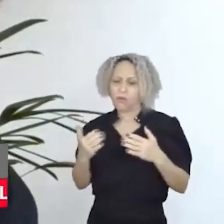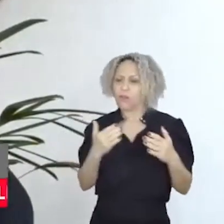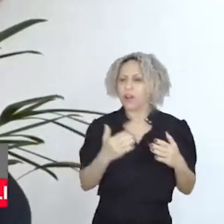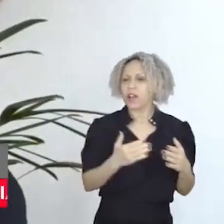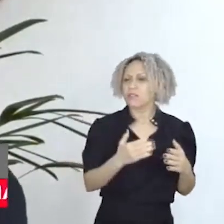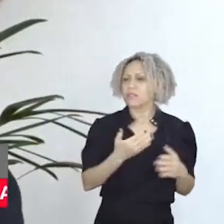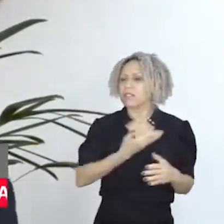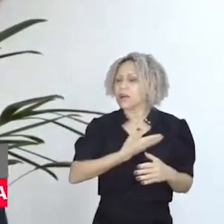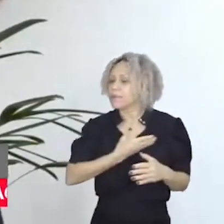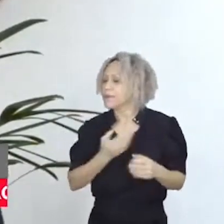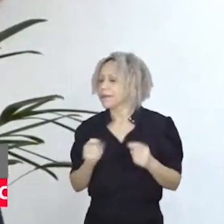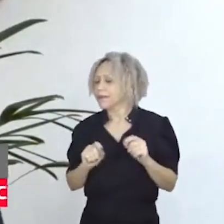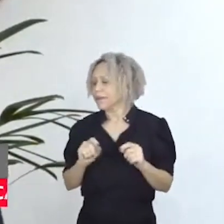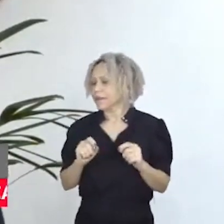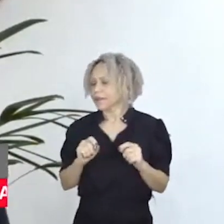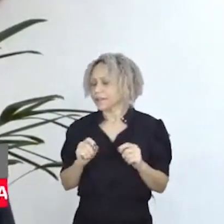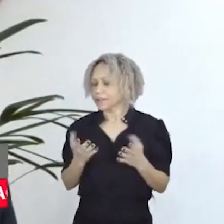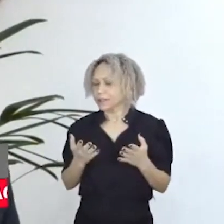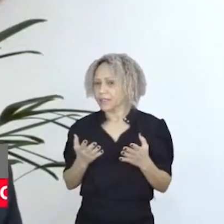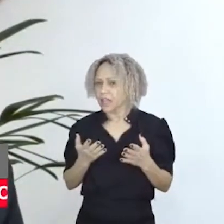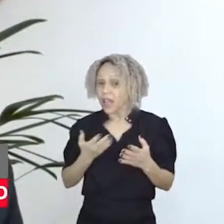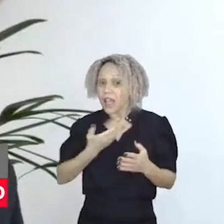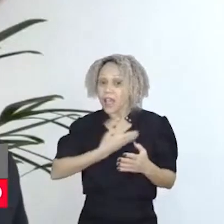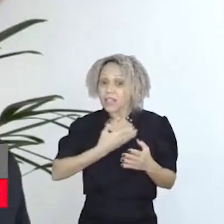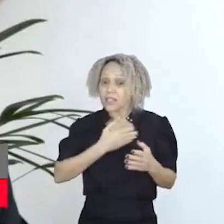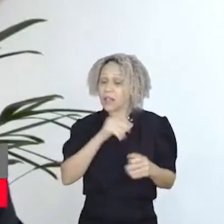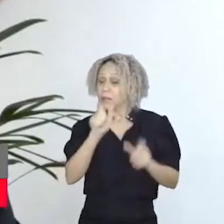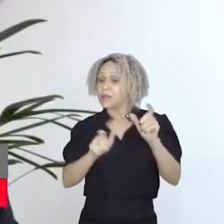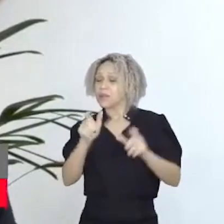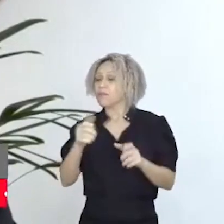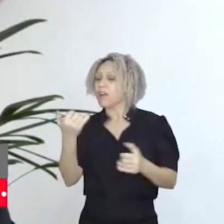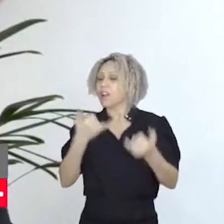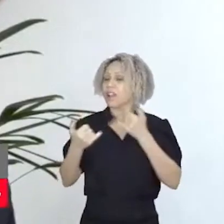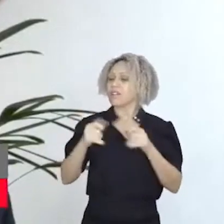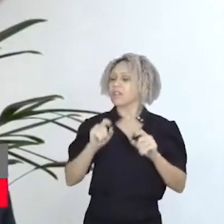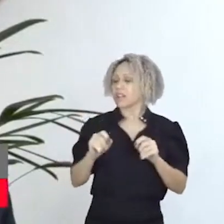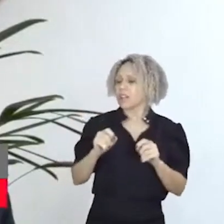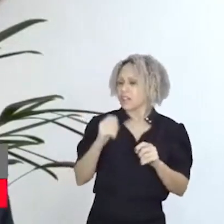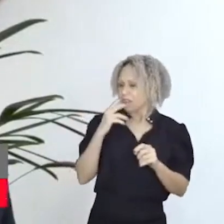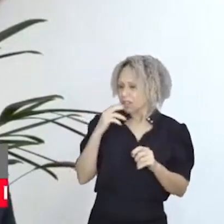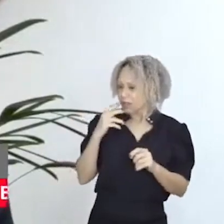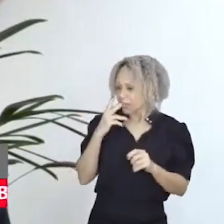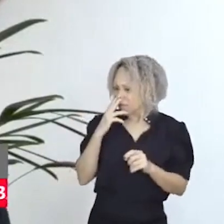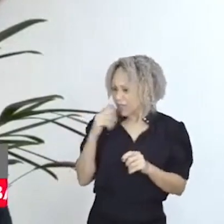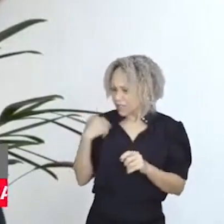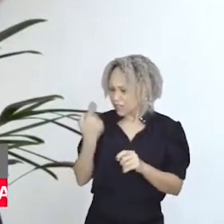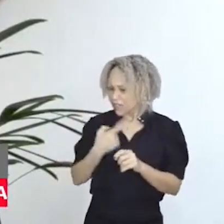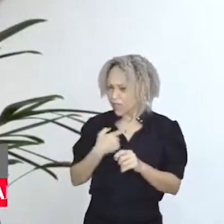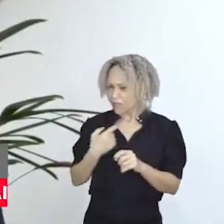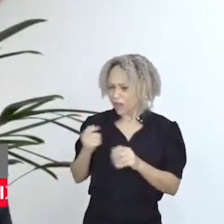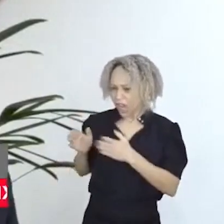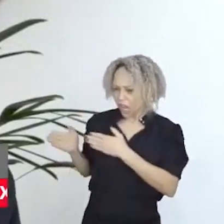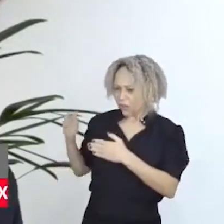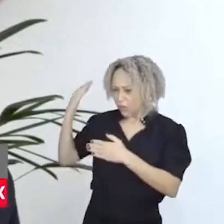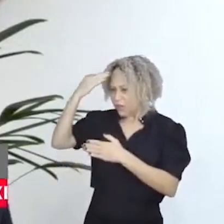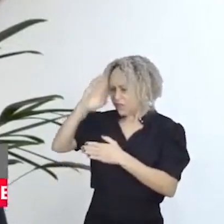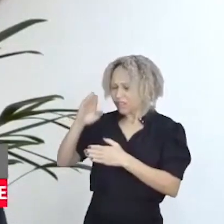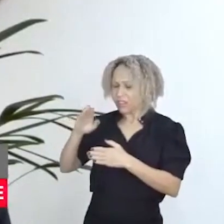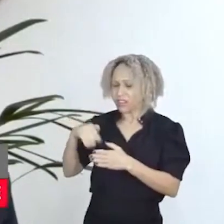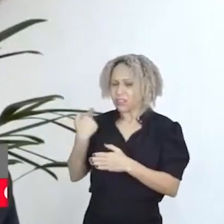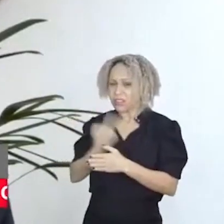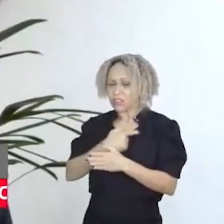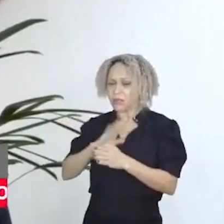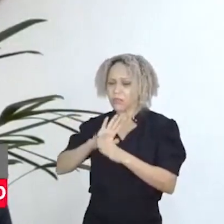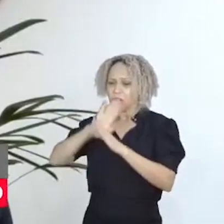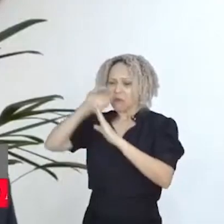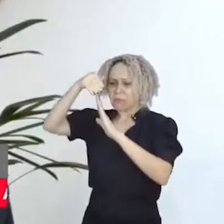vivendo um retrocesso. Parece que os homens novamente sentiram que têm o direito de sair gritando com a gente,